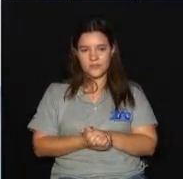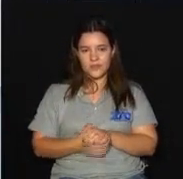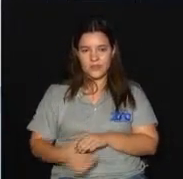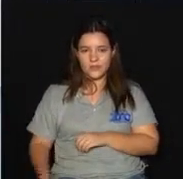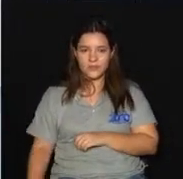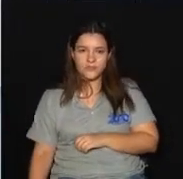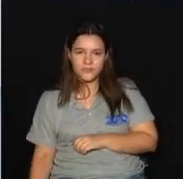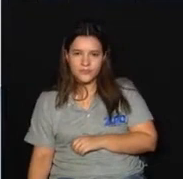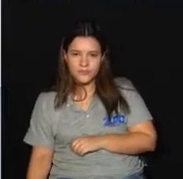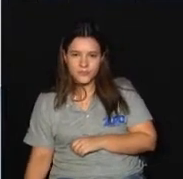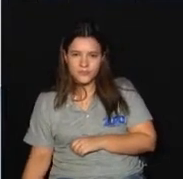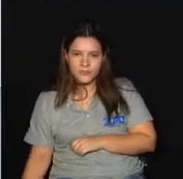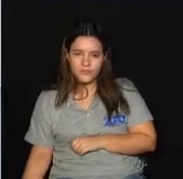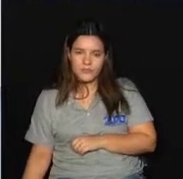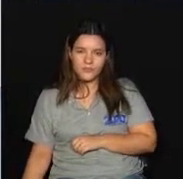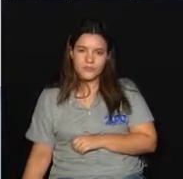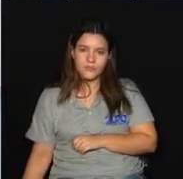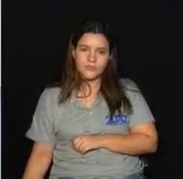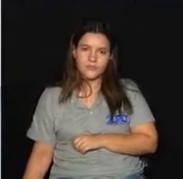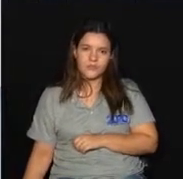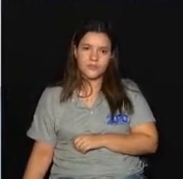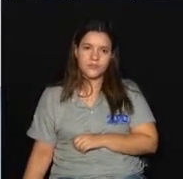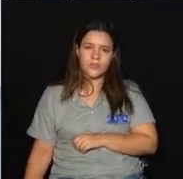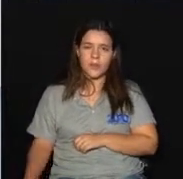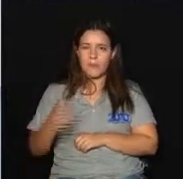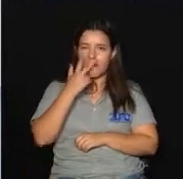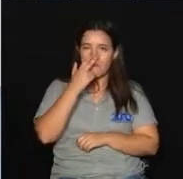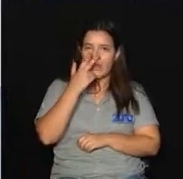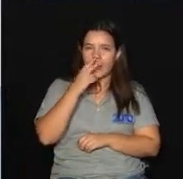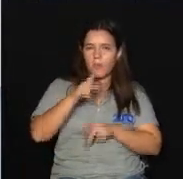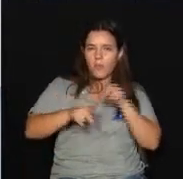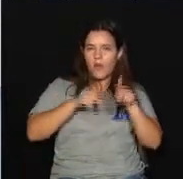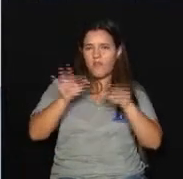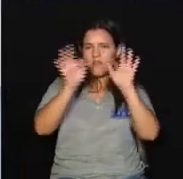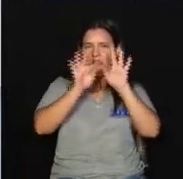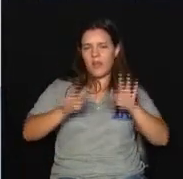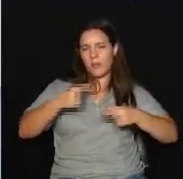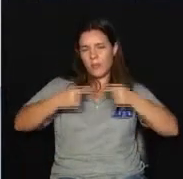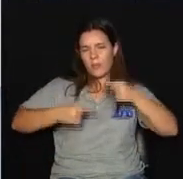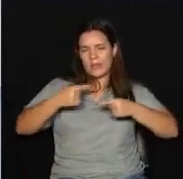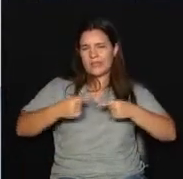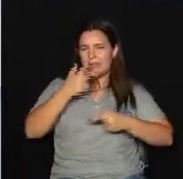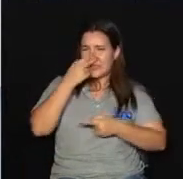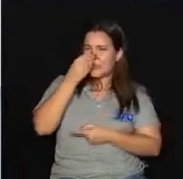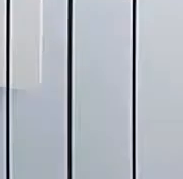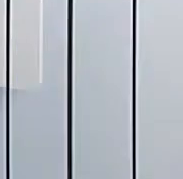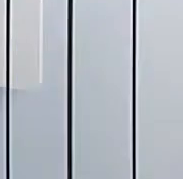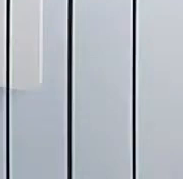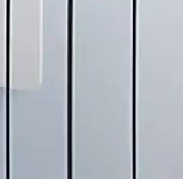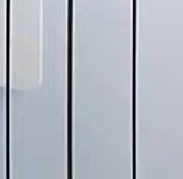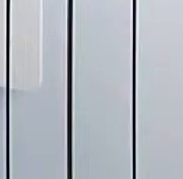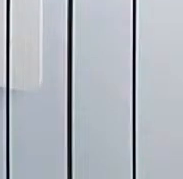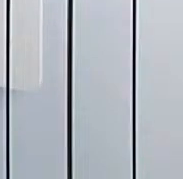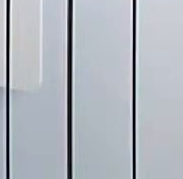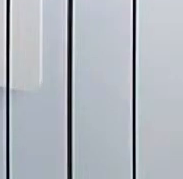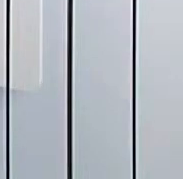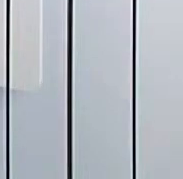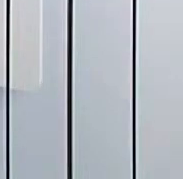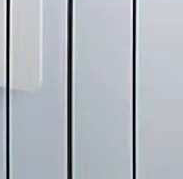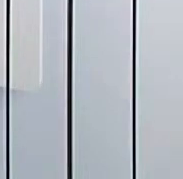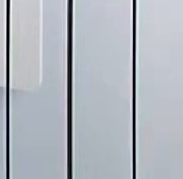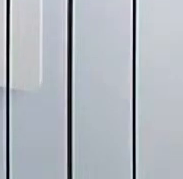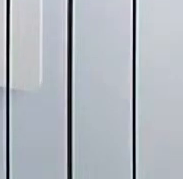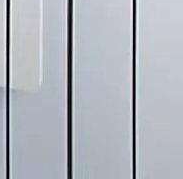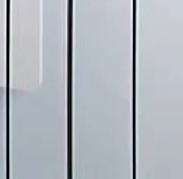sinal que o povo não está feliz com os políticos. Fernando Camargo, parabéns pela cobertura e responsabilidade jornalística, muito